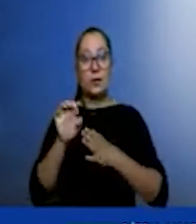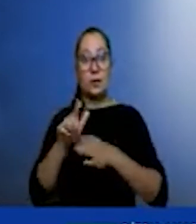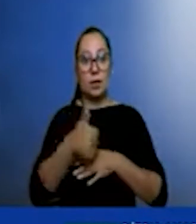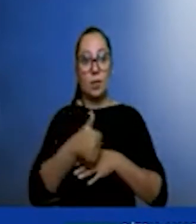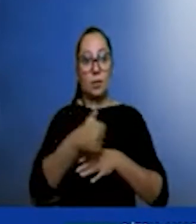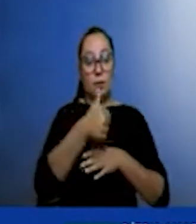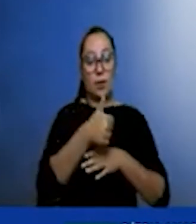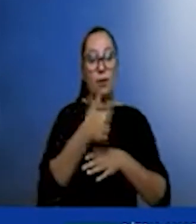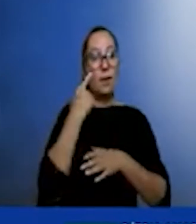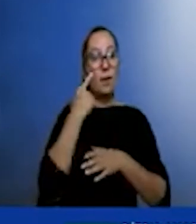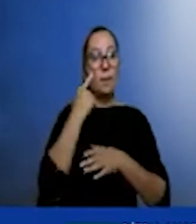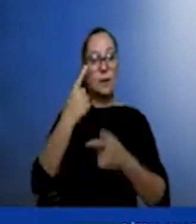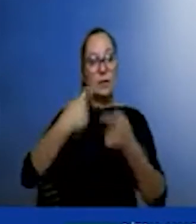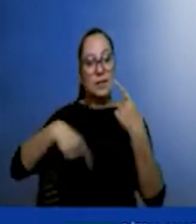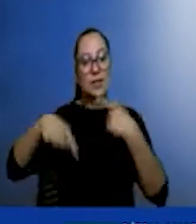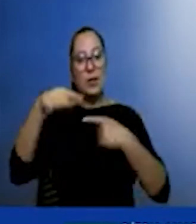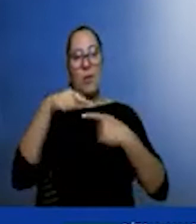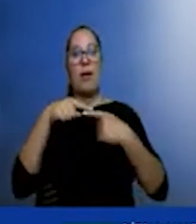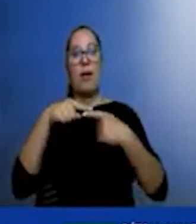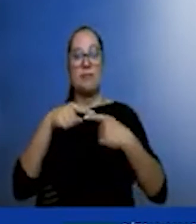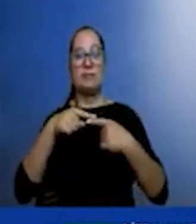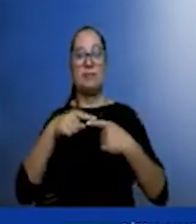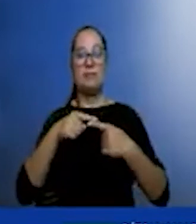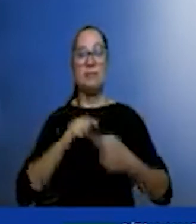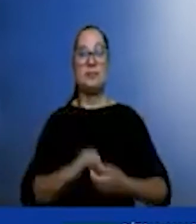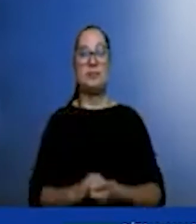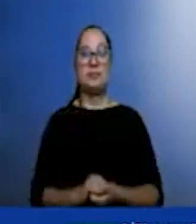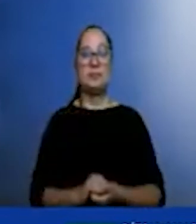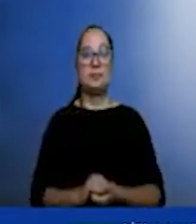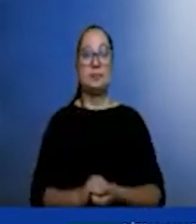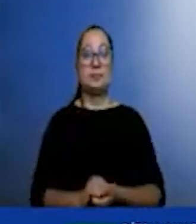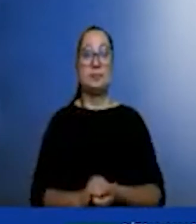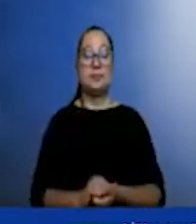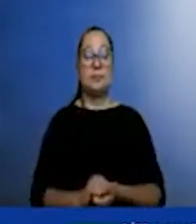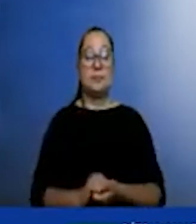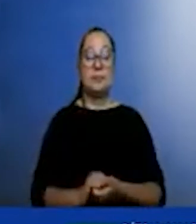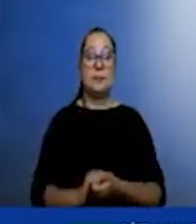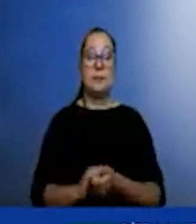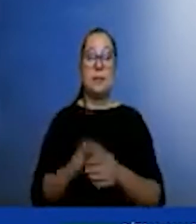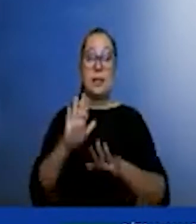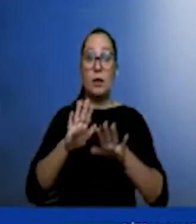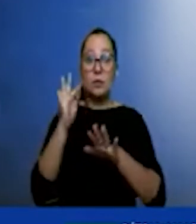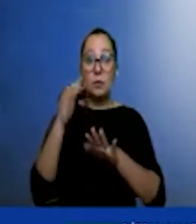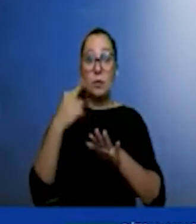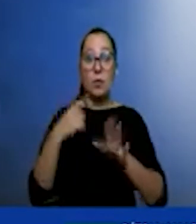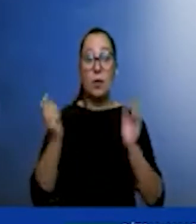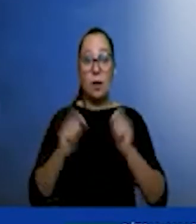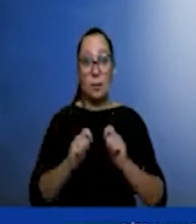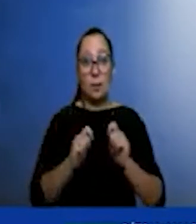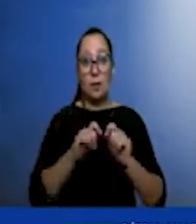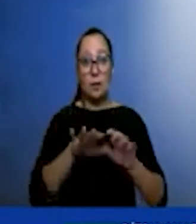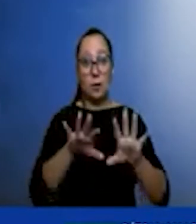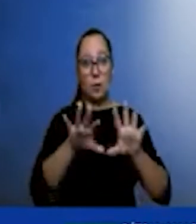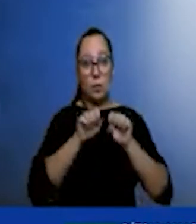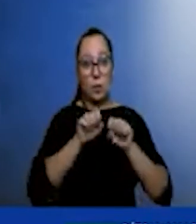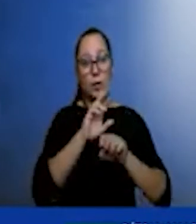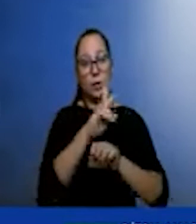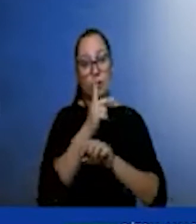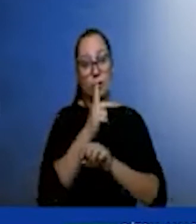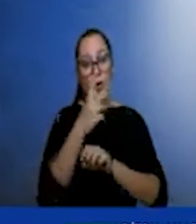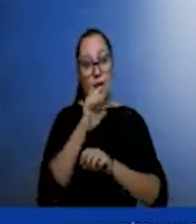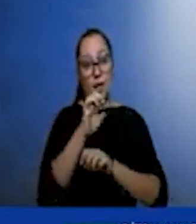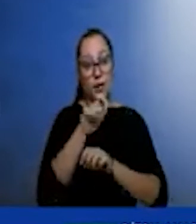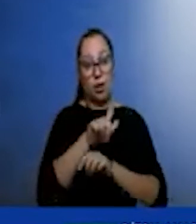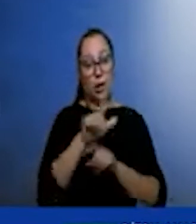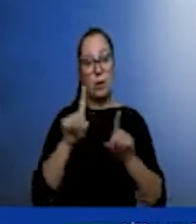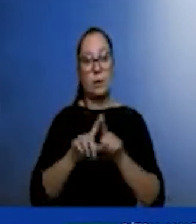nessa circularidade. Em algum momento do tempo, eu vou ser capaz de extrair o hidrogênio não só do etanol, mas também do